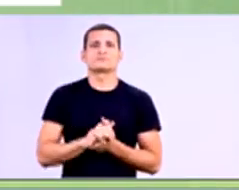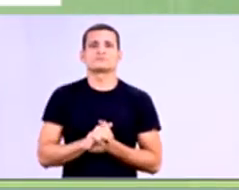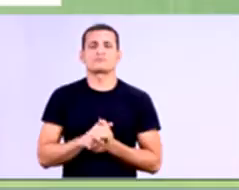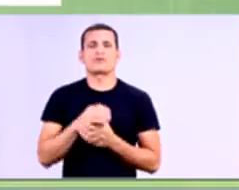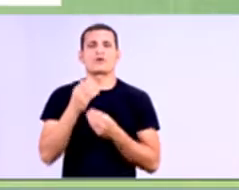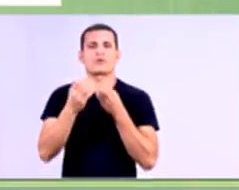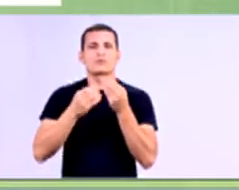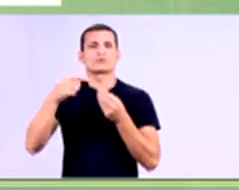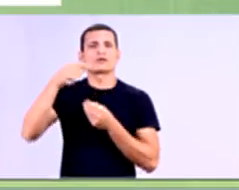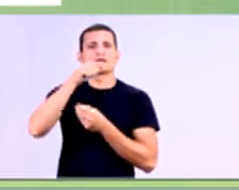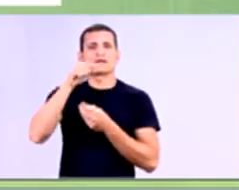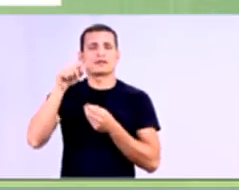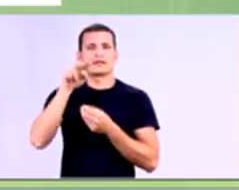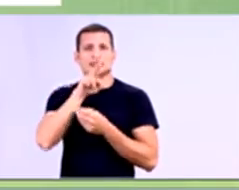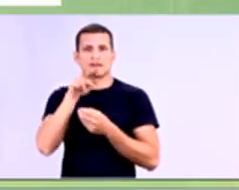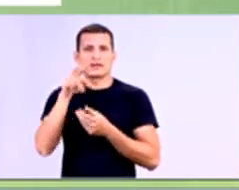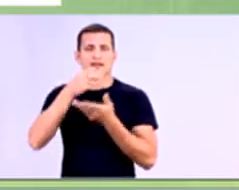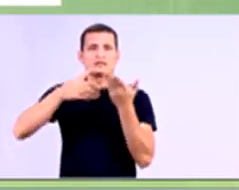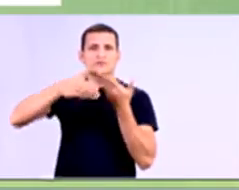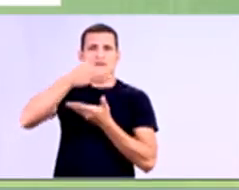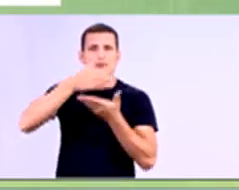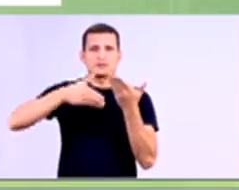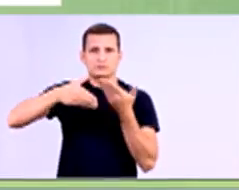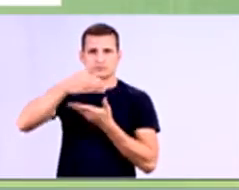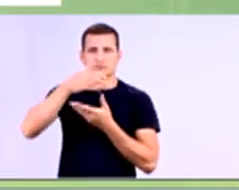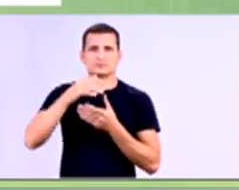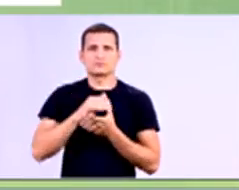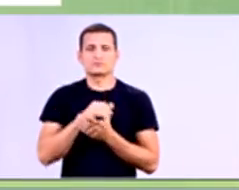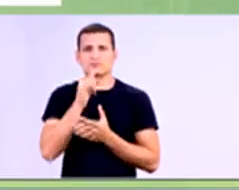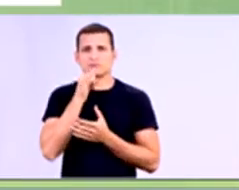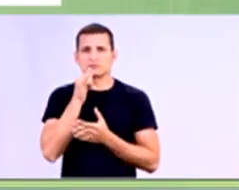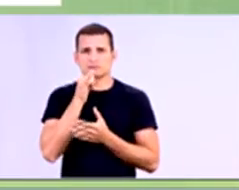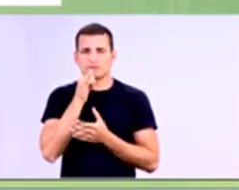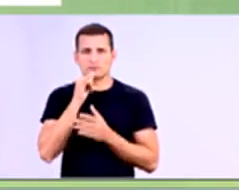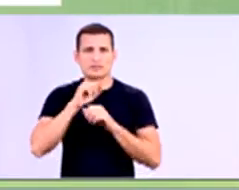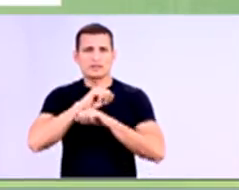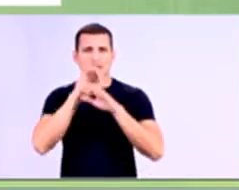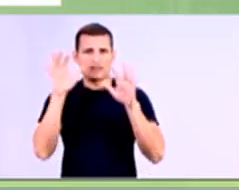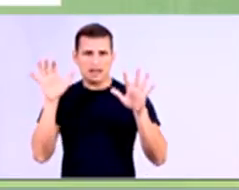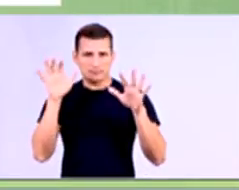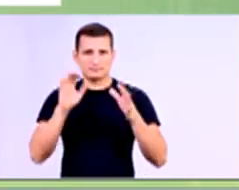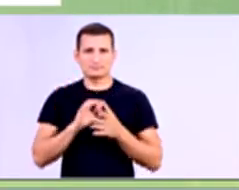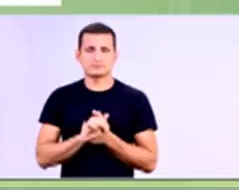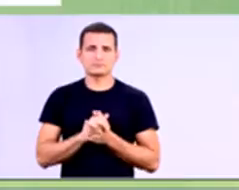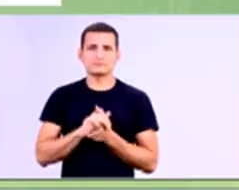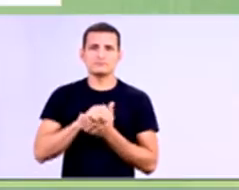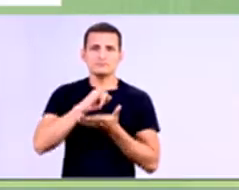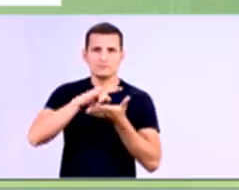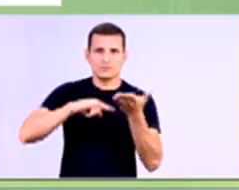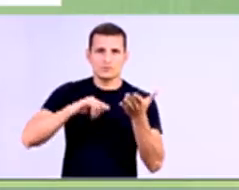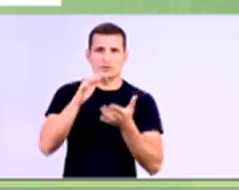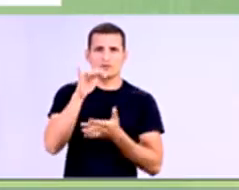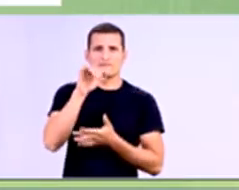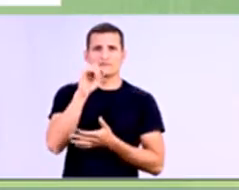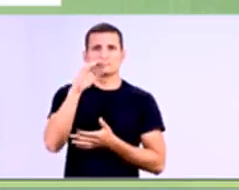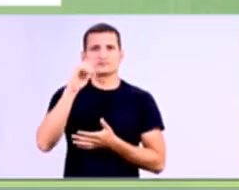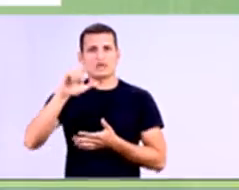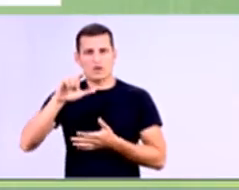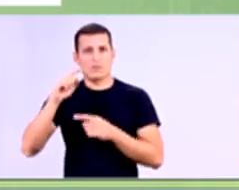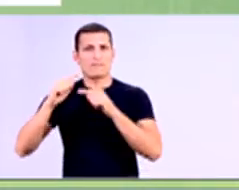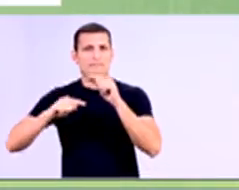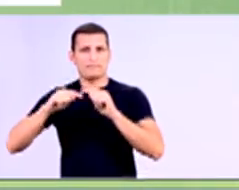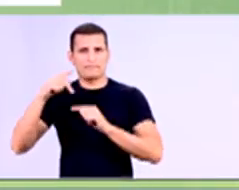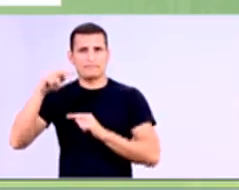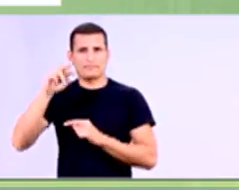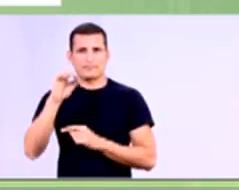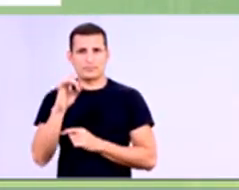esse relacionamento vai se comportar. Um exemplo bem claro, nota fiscal e produtos.